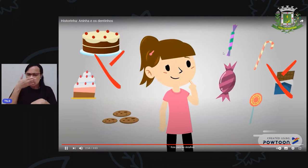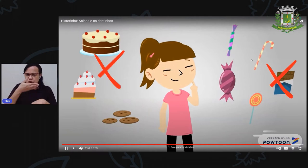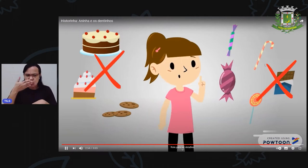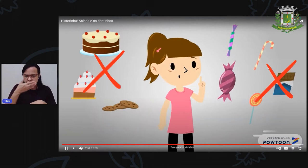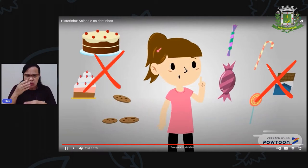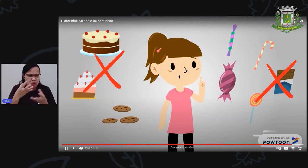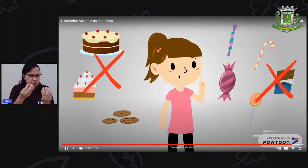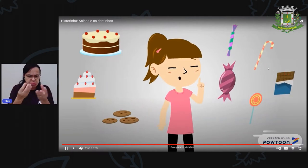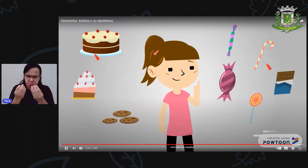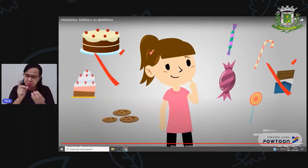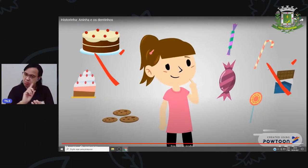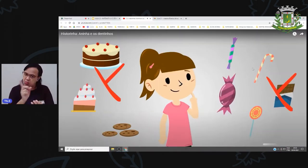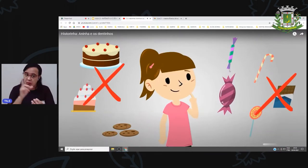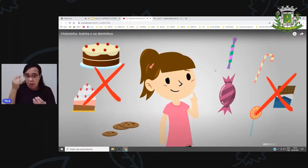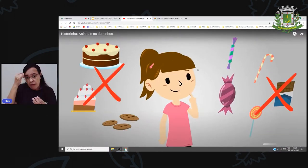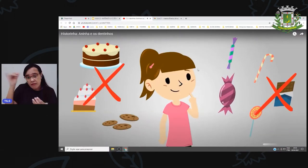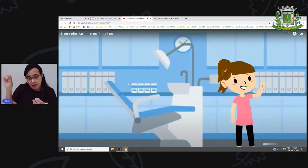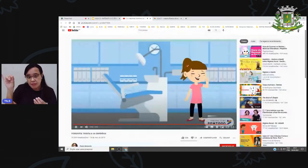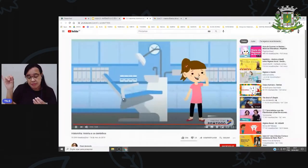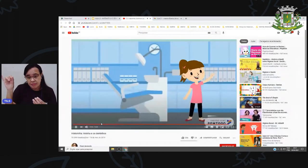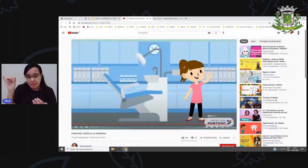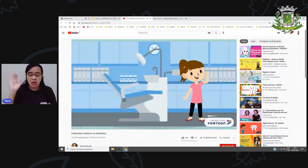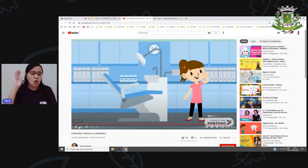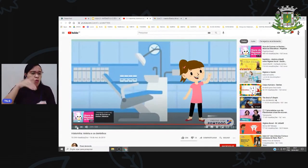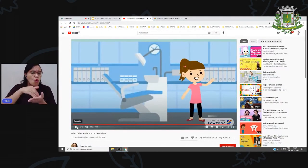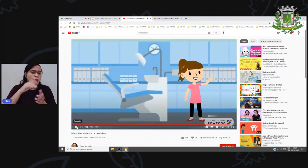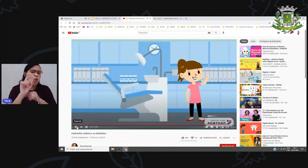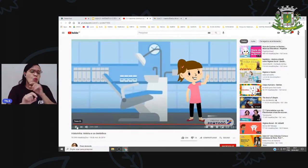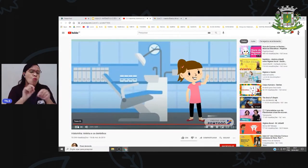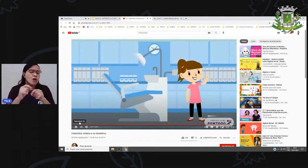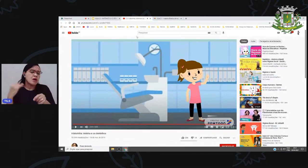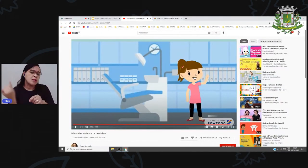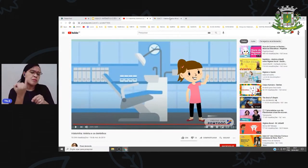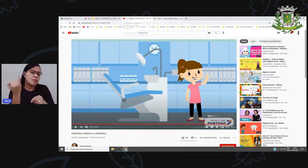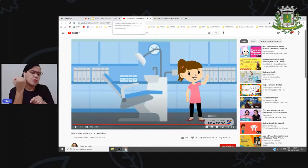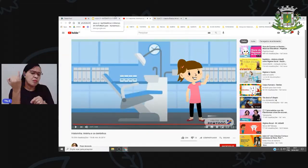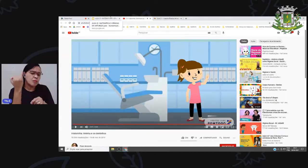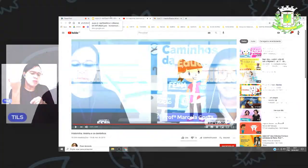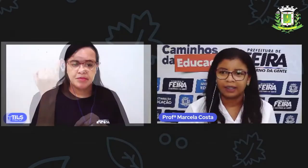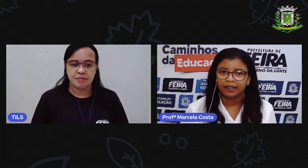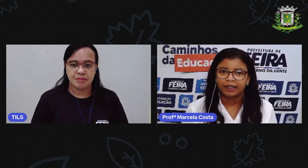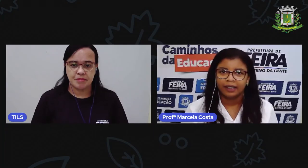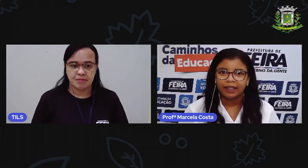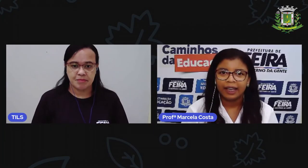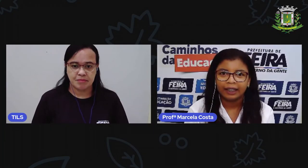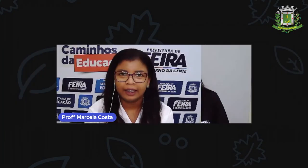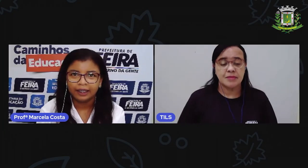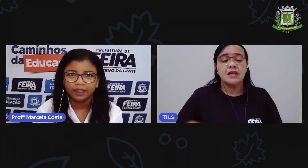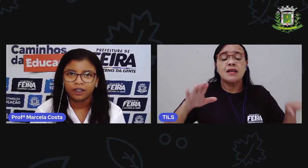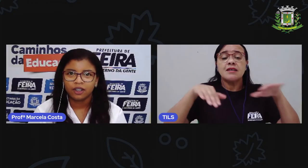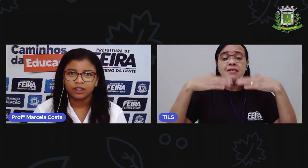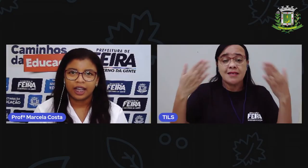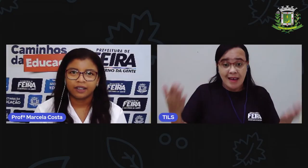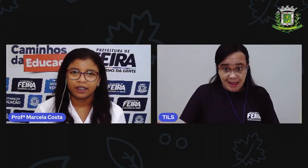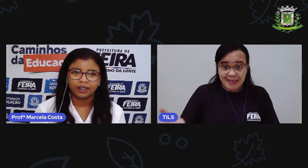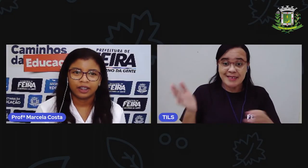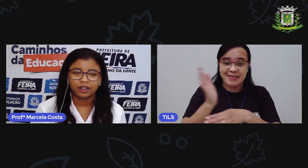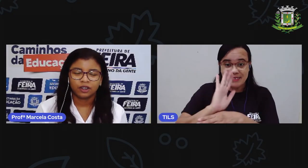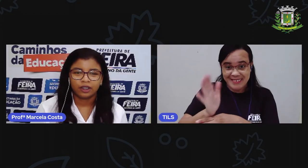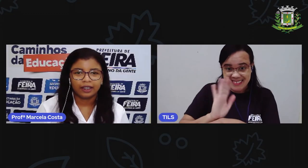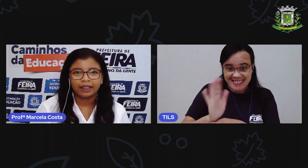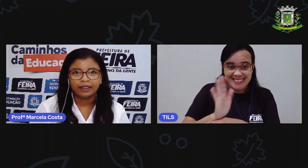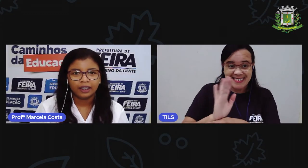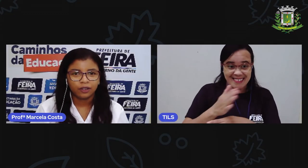medida ótima. E por último, é essencial ir sempre no dentista. E aí, gostaram